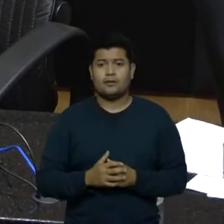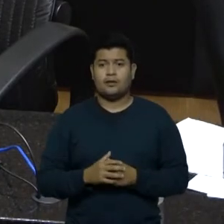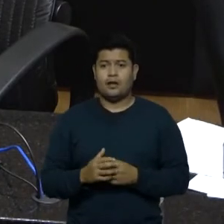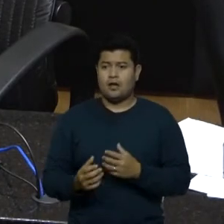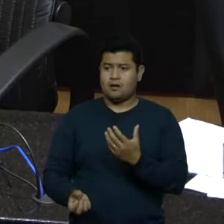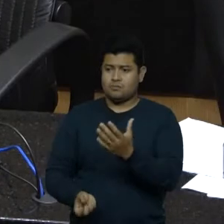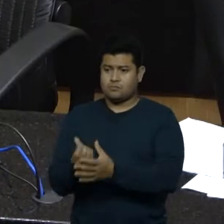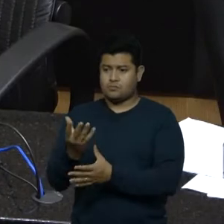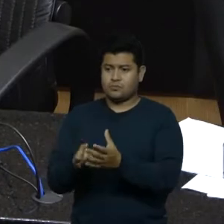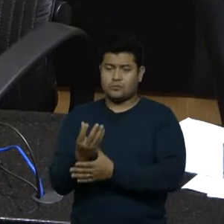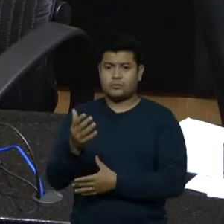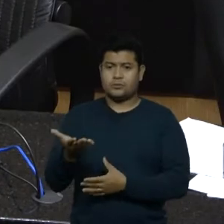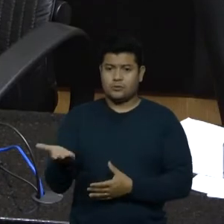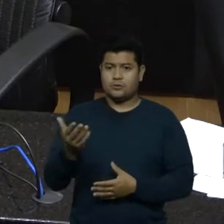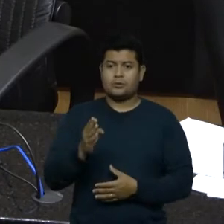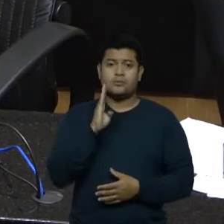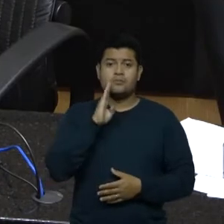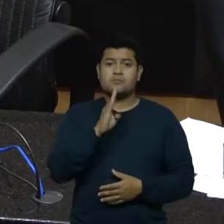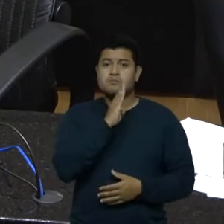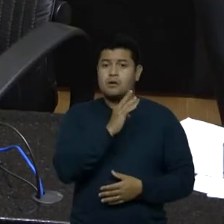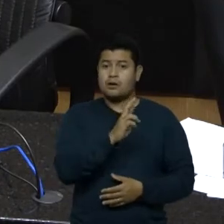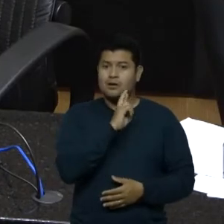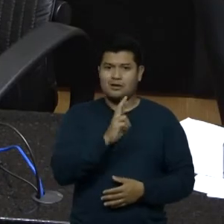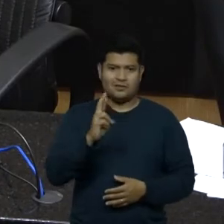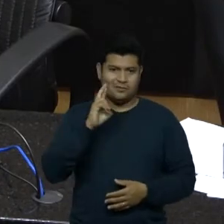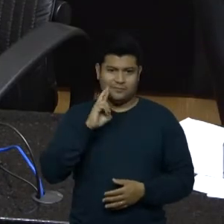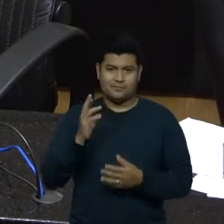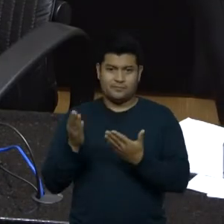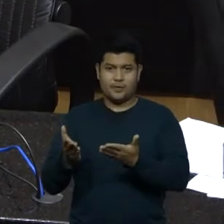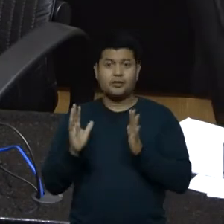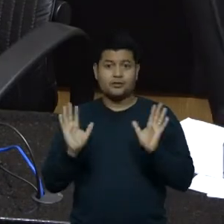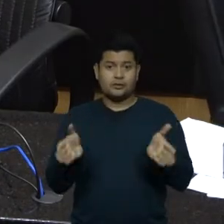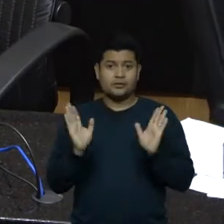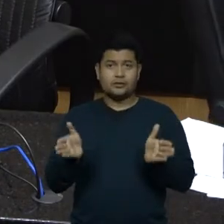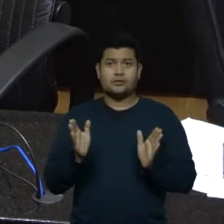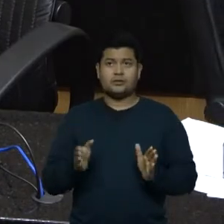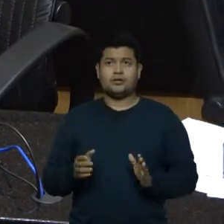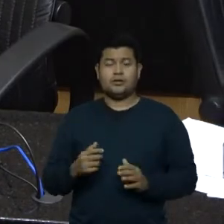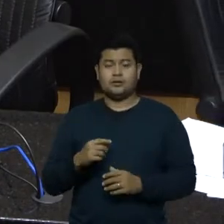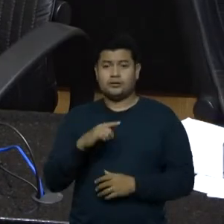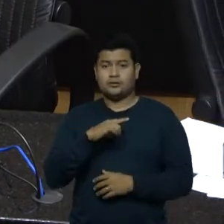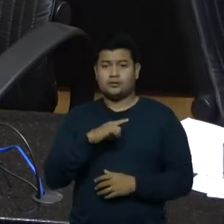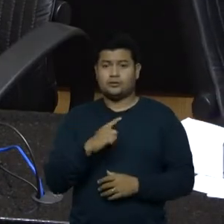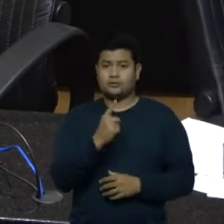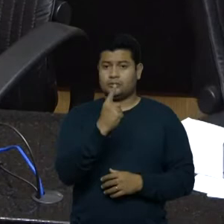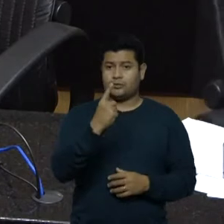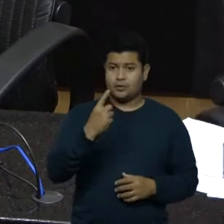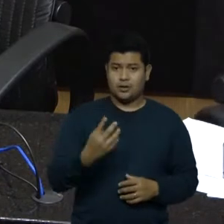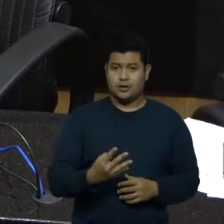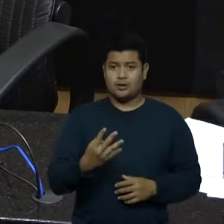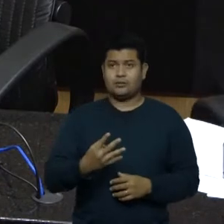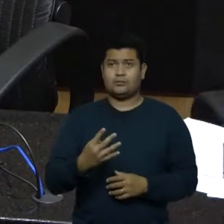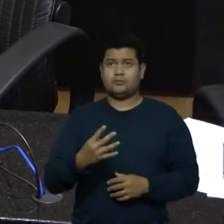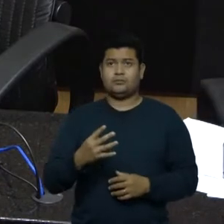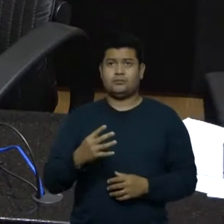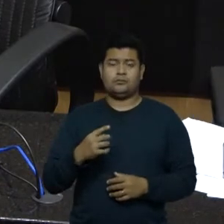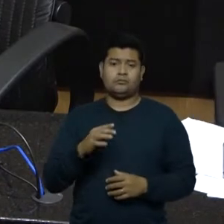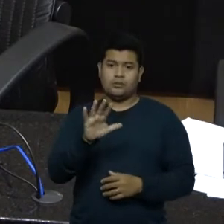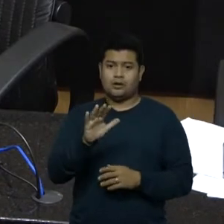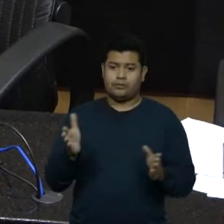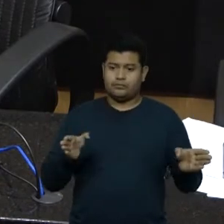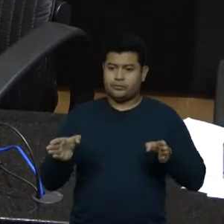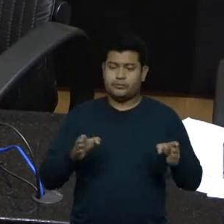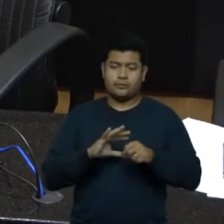restaurantes já ultrapassa 14 ultrapassou antes da pandemia Agora durante a pandemia então tem esses números